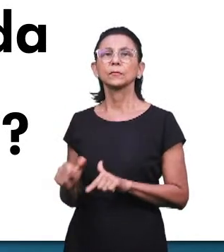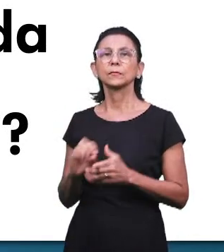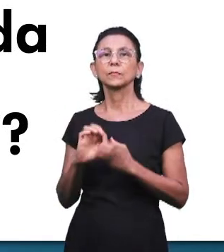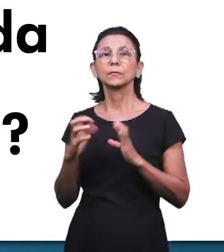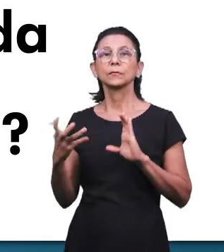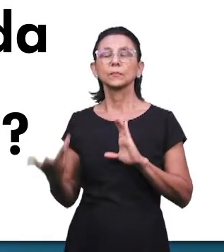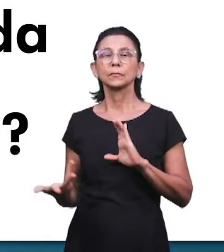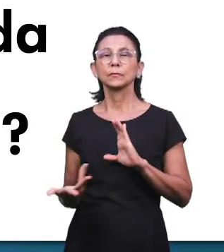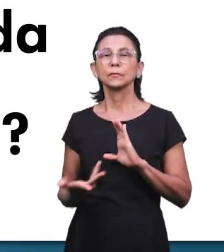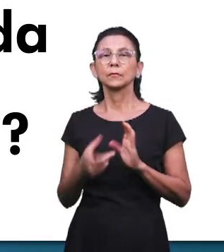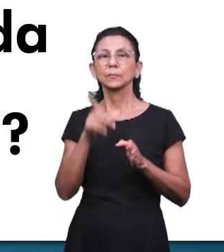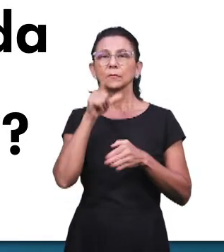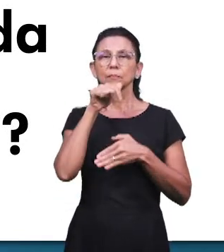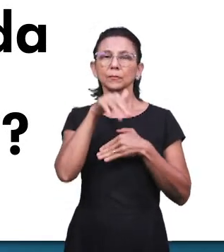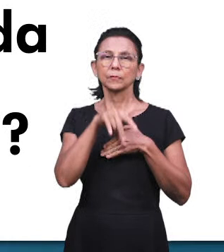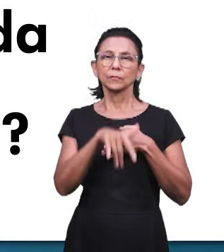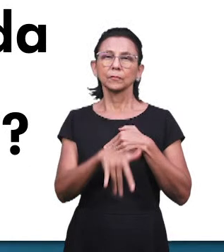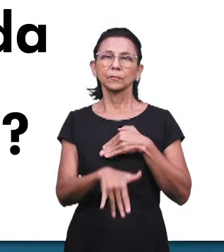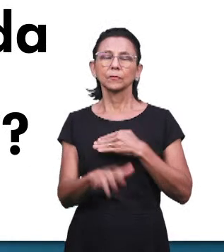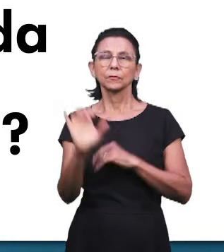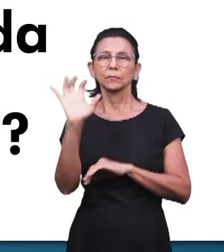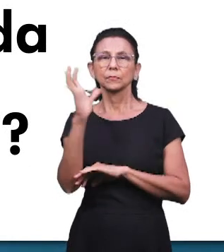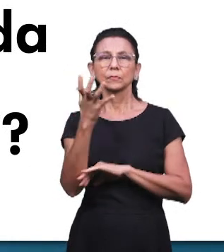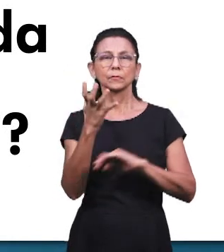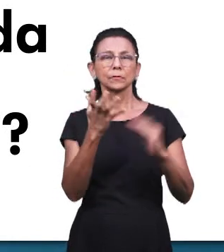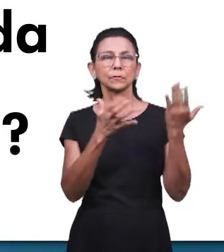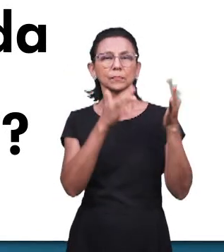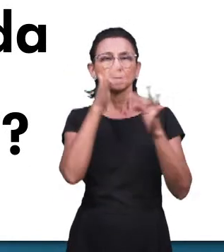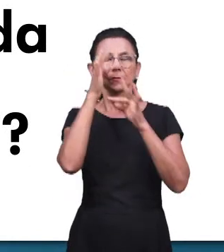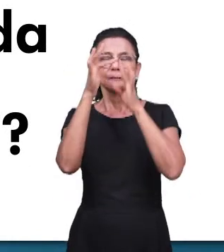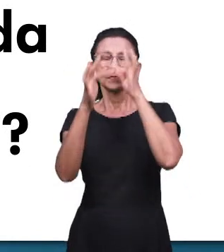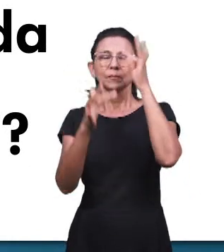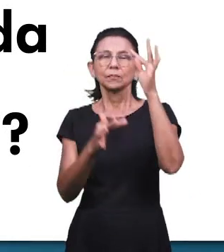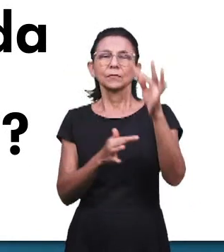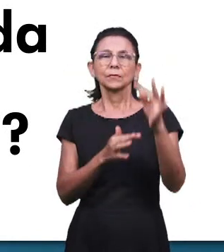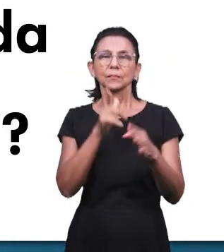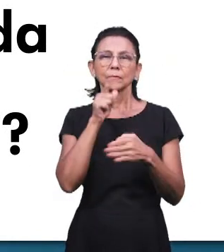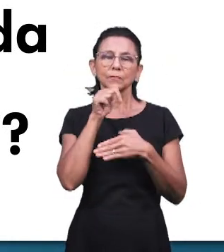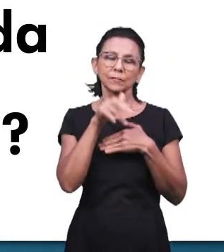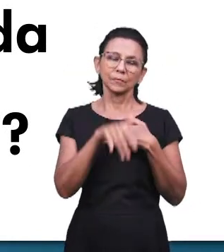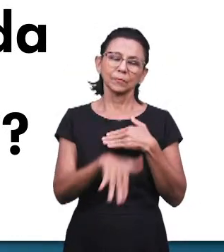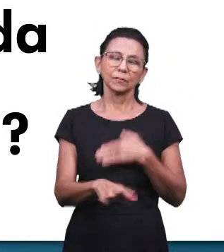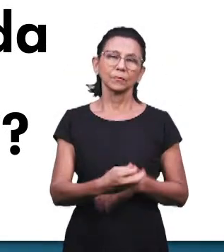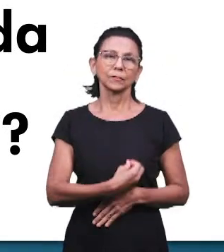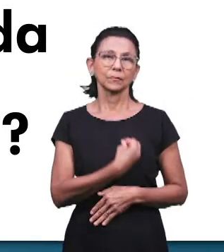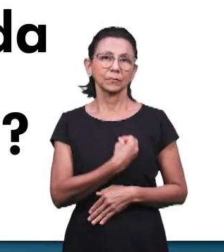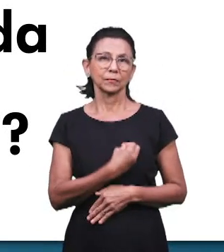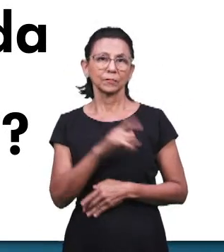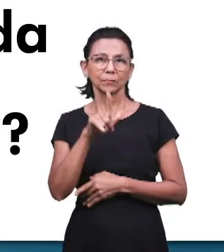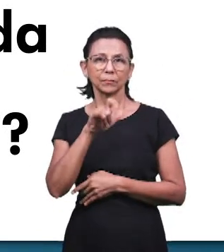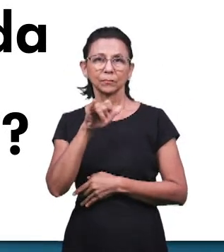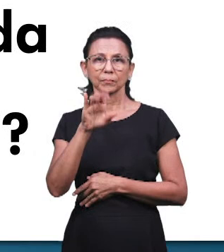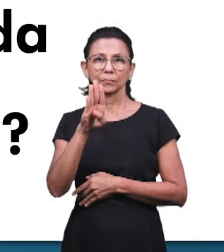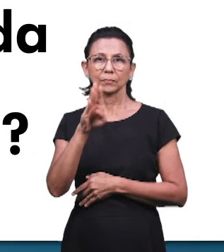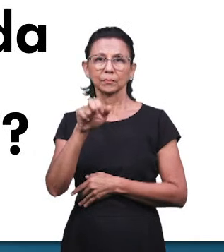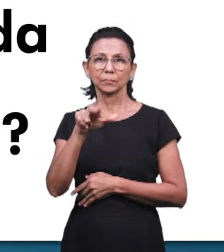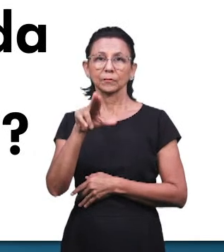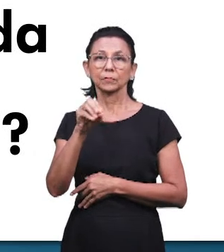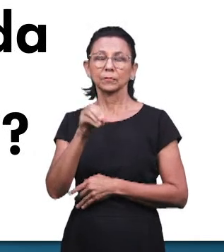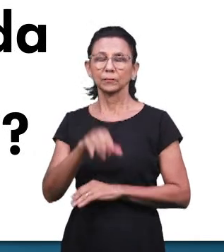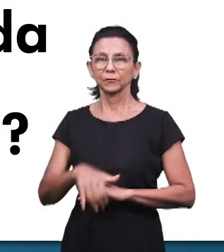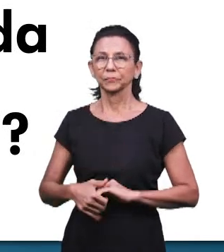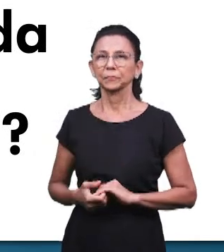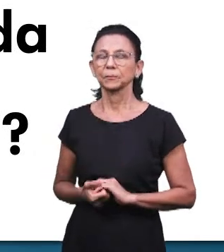como a fonte dos jardins, poço das águas vivas que correm do Líbano. A pergunta é: qual a